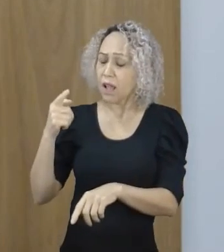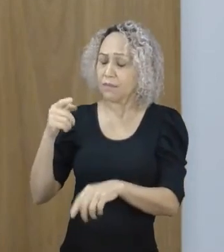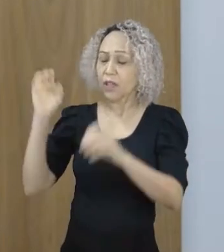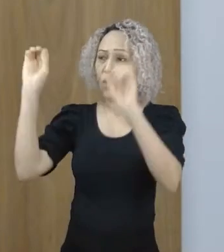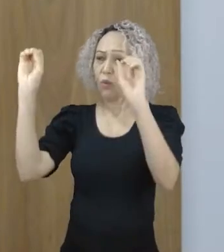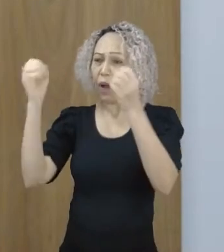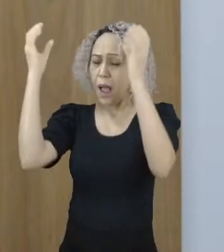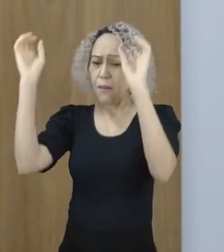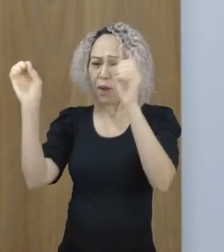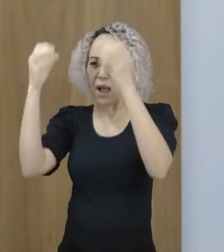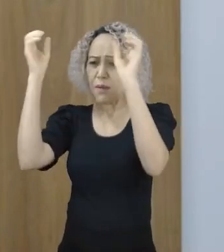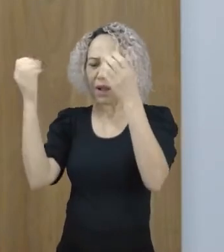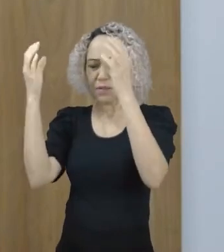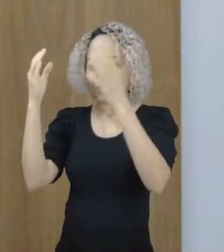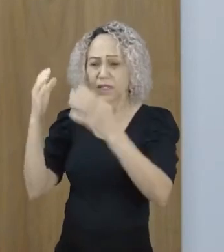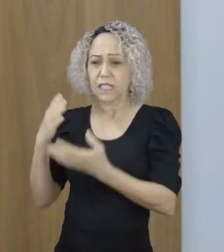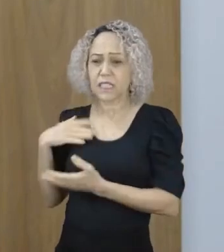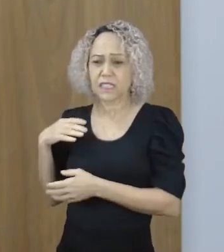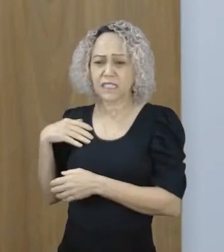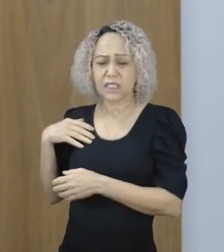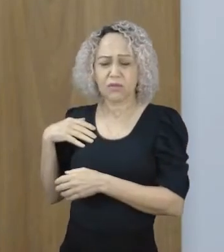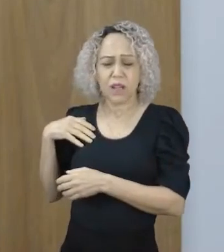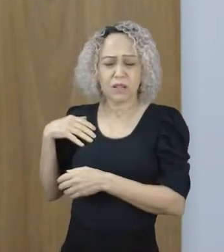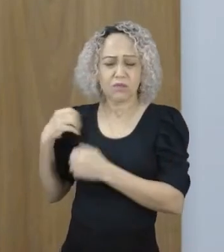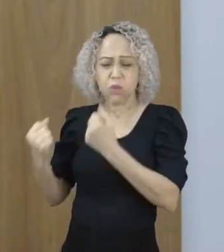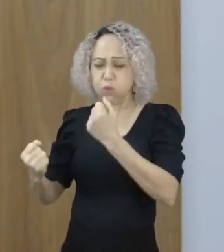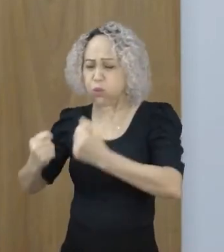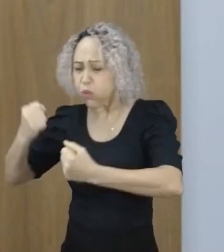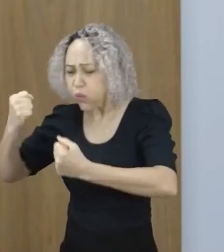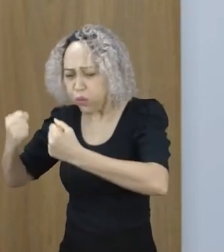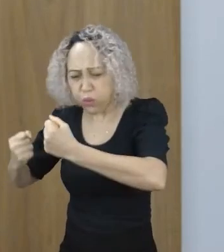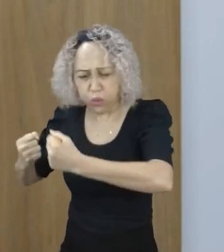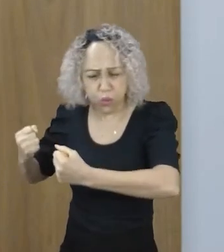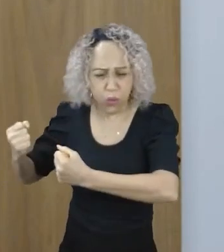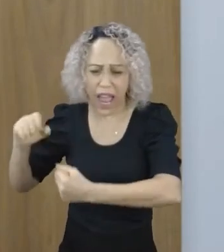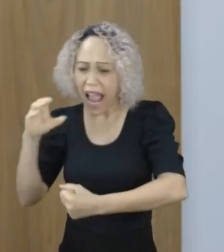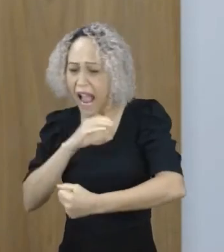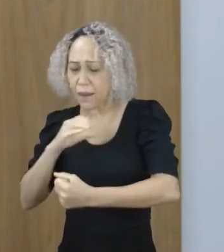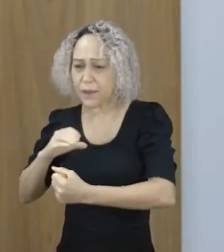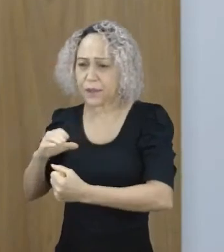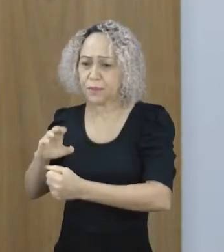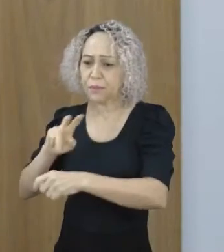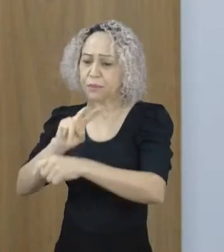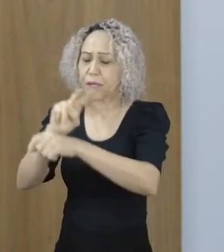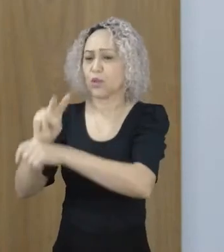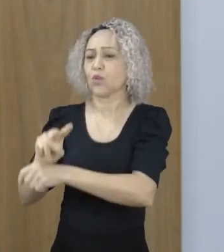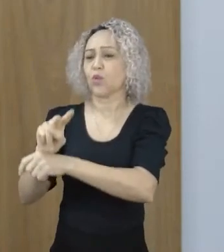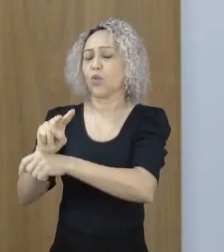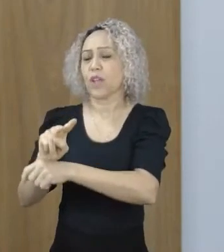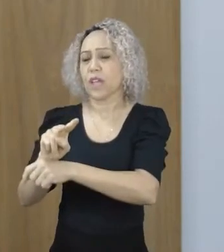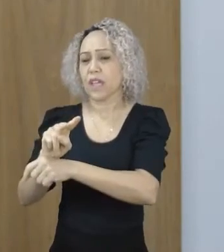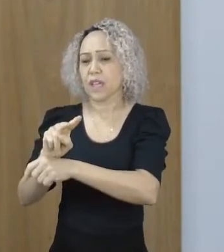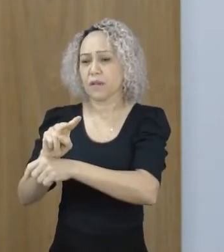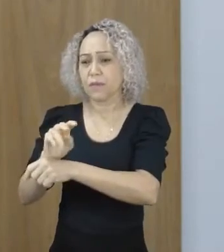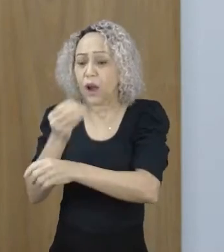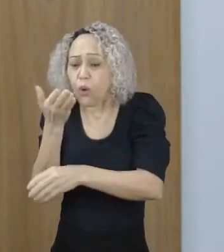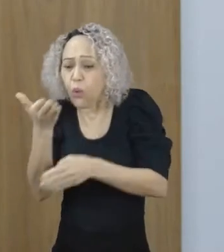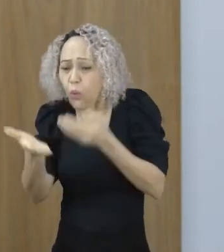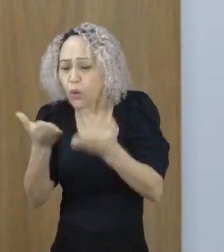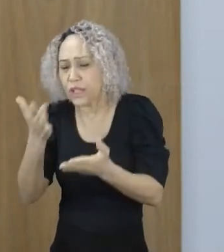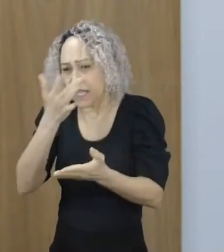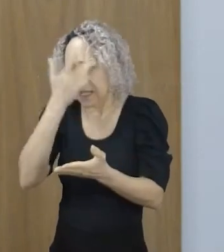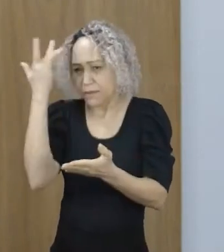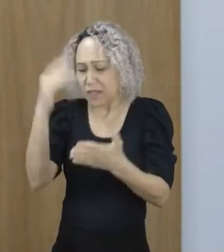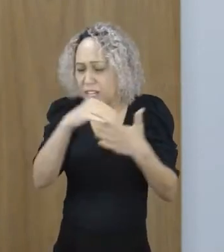dano geral, a frota era reposta a cada 5 anos. Nem isso fizeram, nem reposição